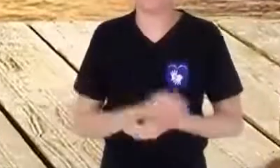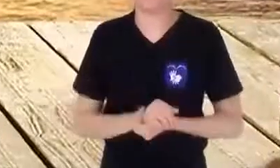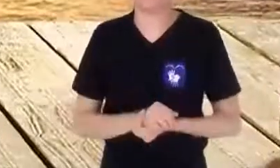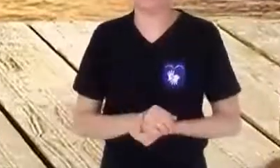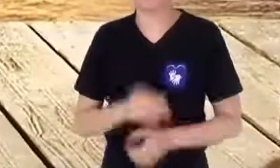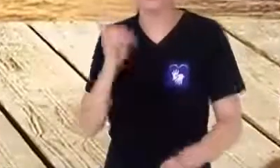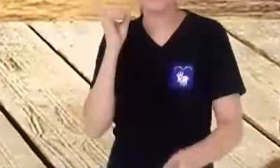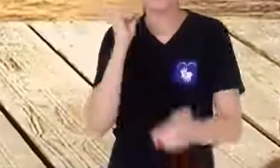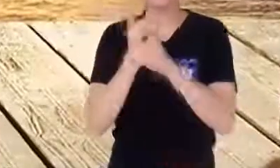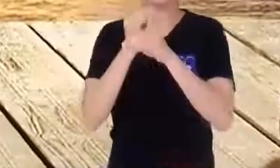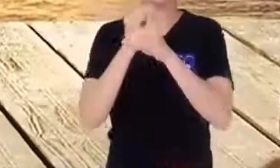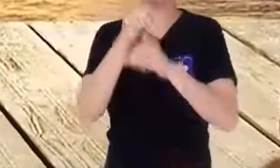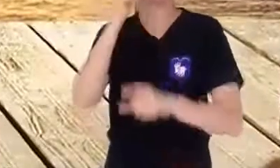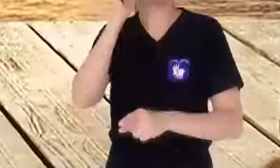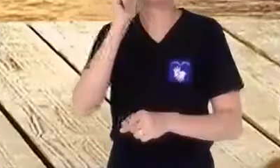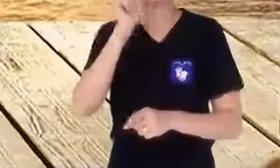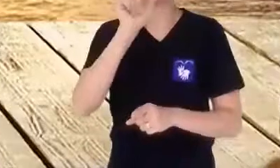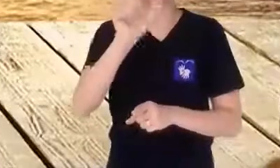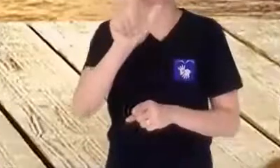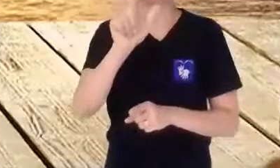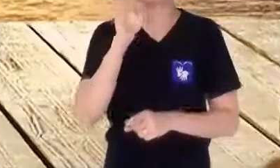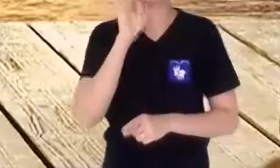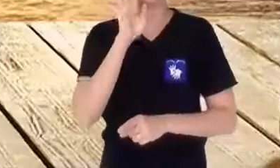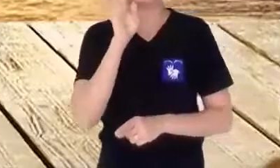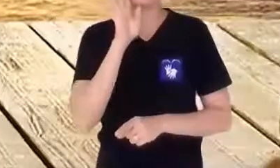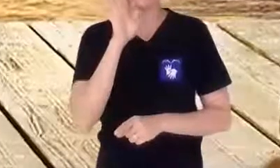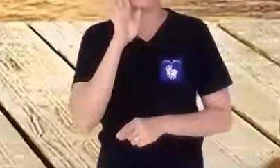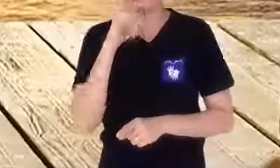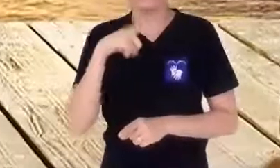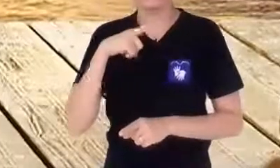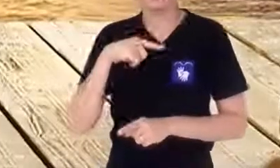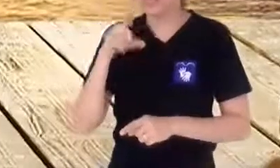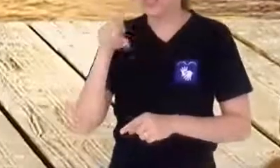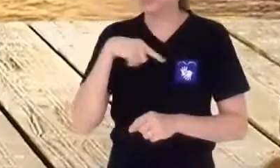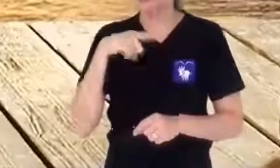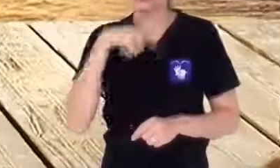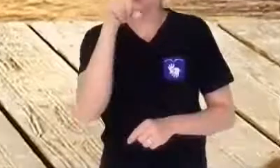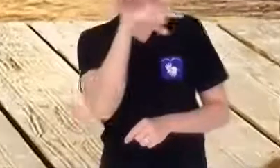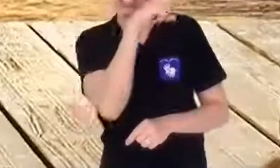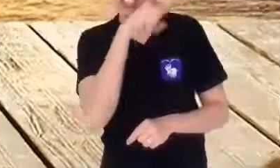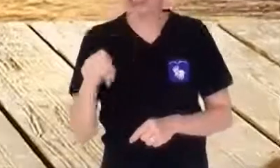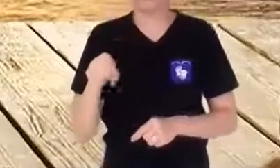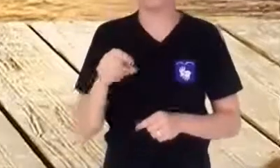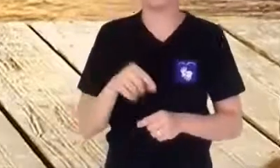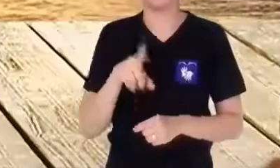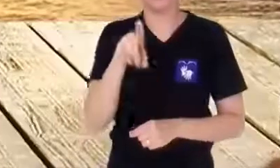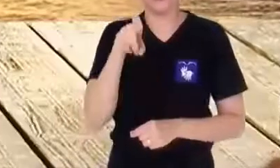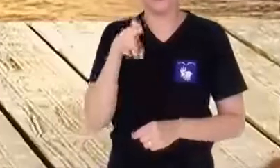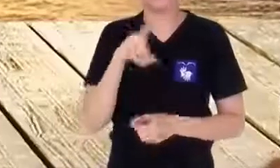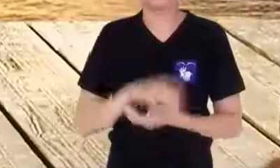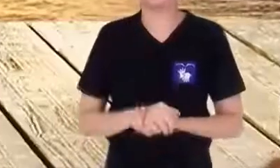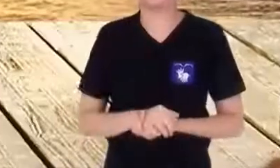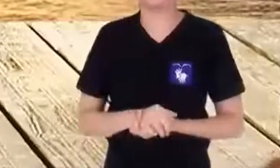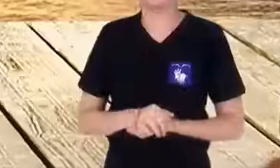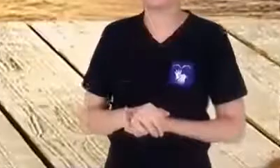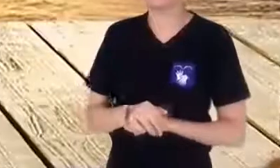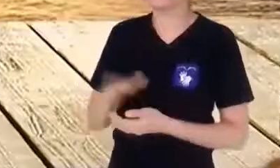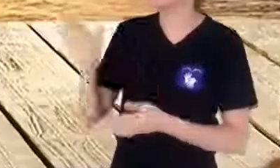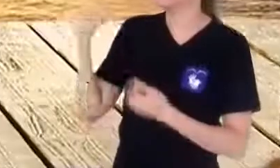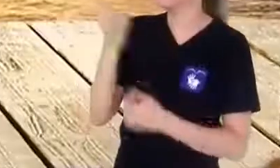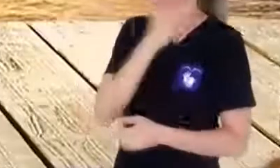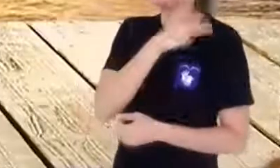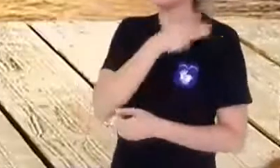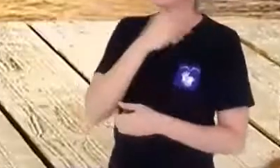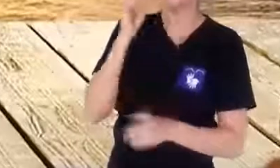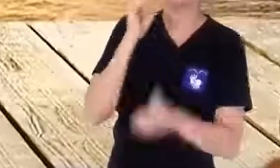Achei o tesouro, que legal, tá aqui no X. Muito legal, achei. Capitão, capitão, achei o tesouro,